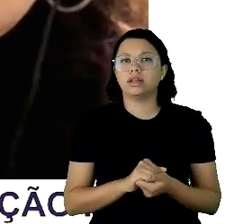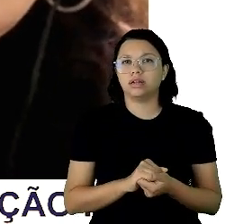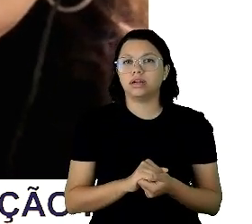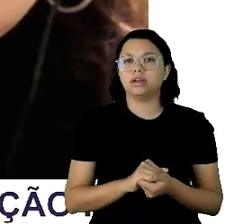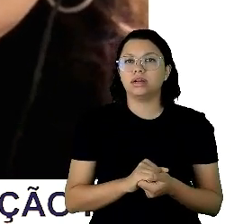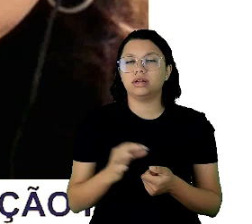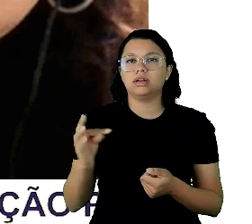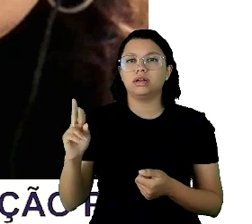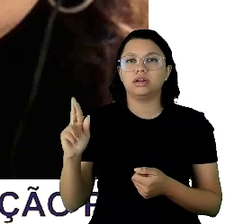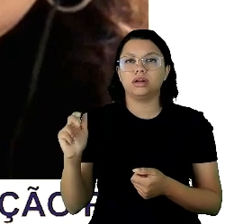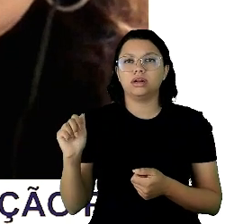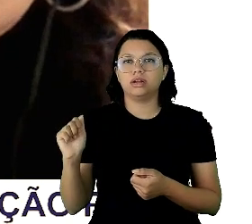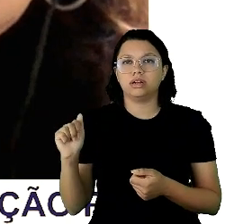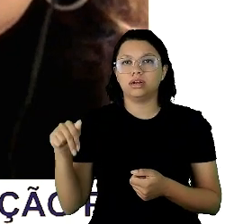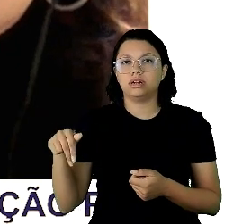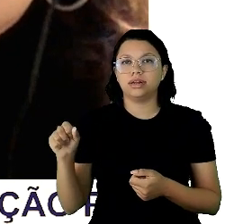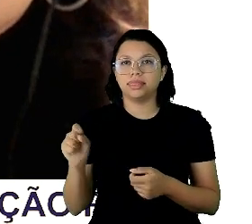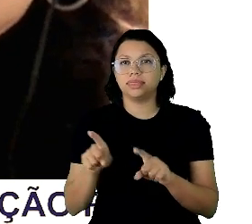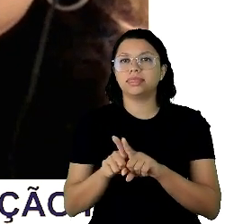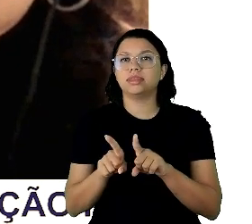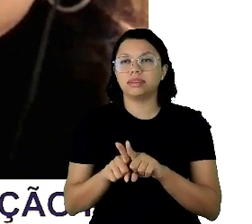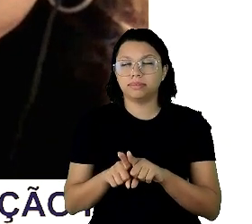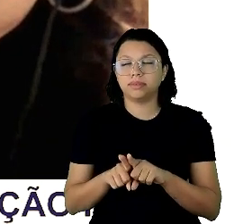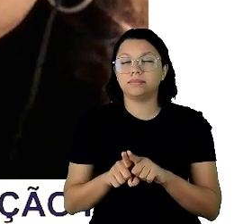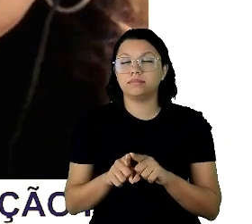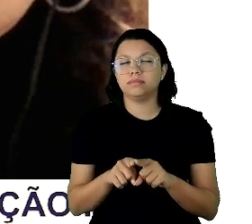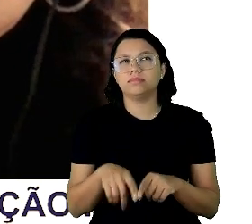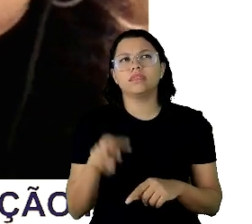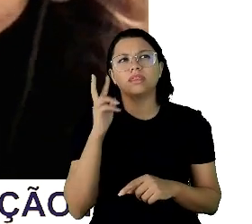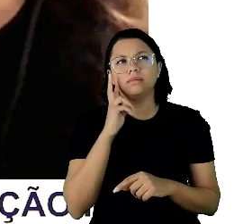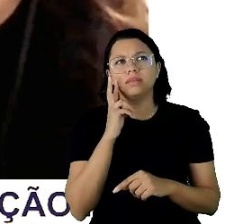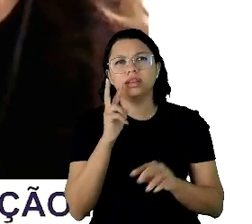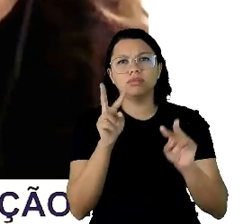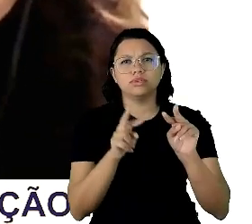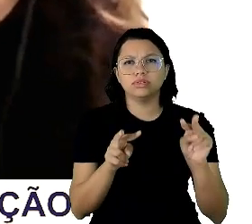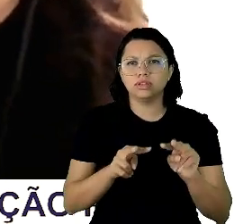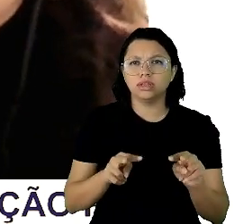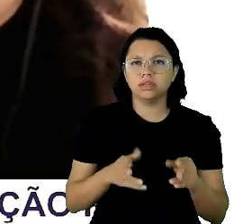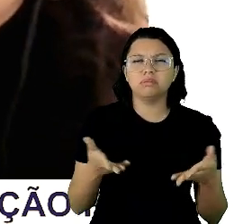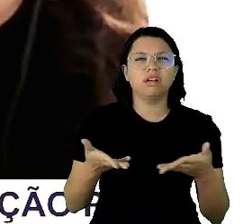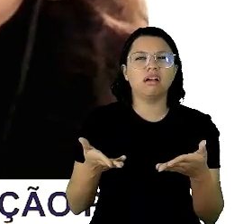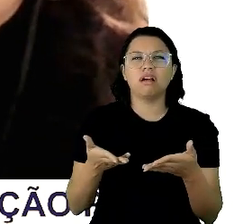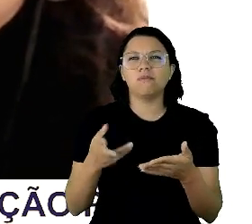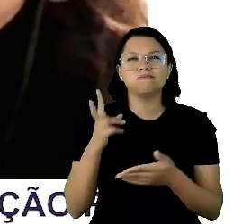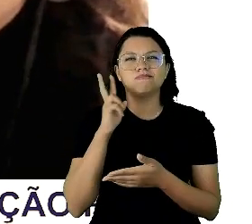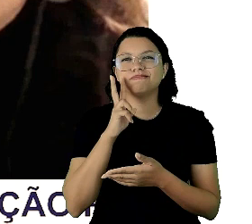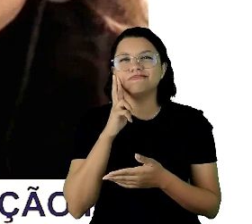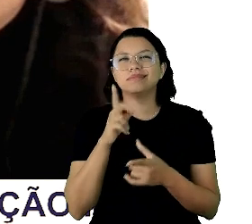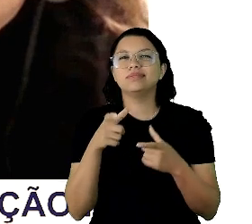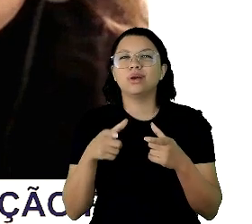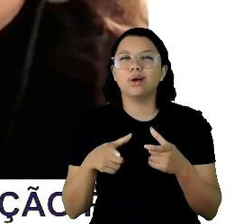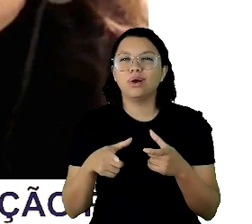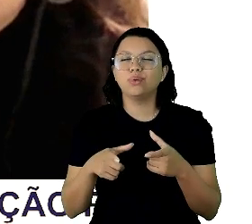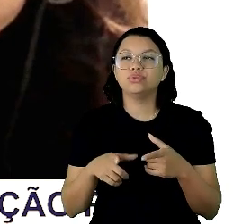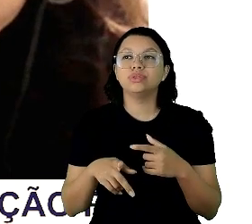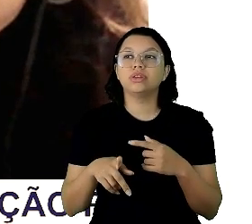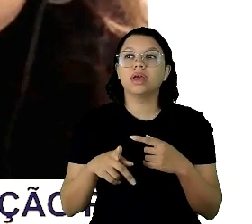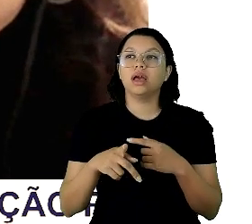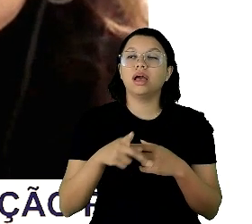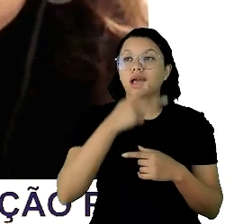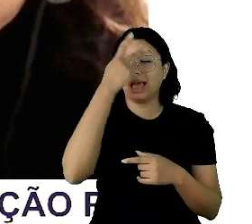etc. E eu me lembro de ter lido, agora não me recordo bem qual autora, mas uma